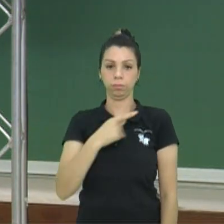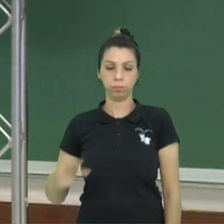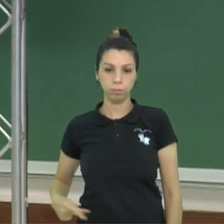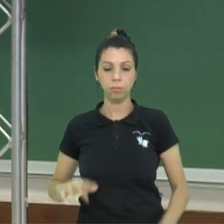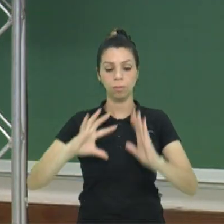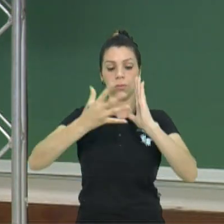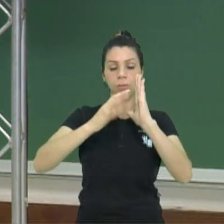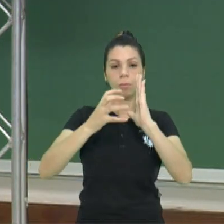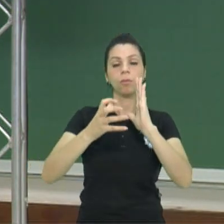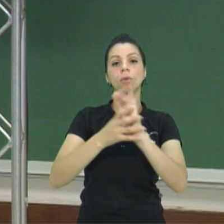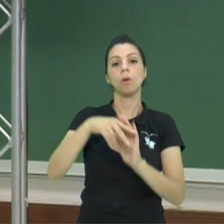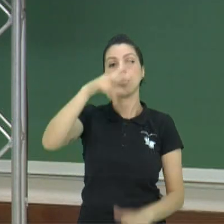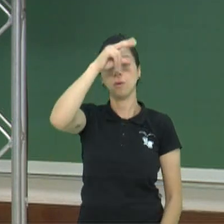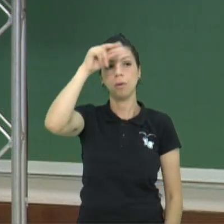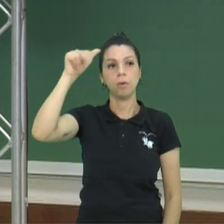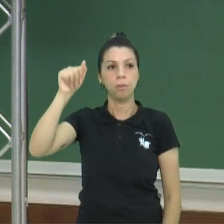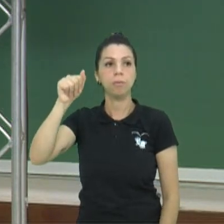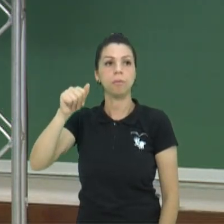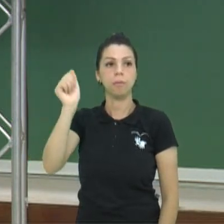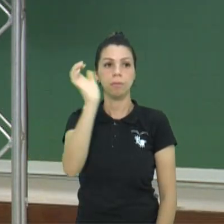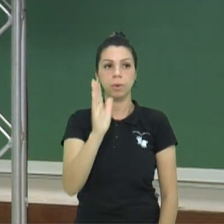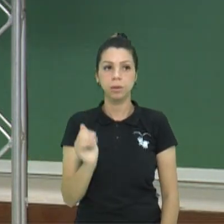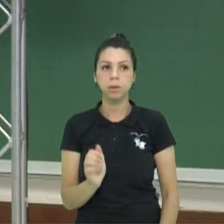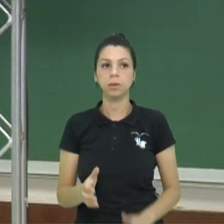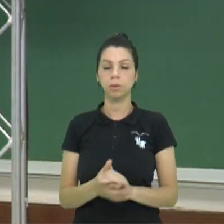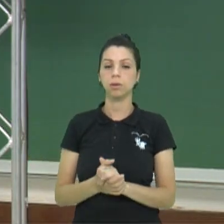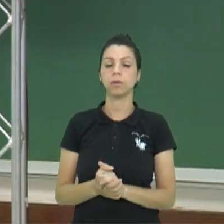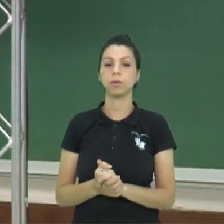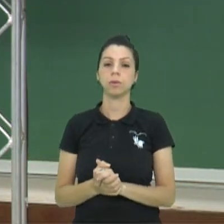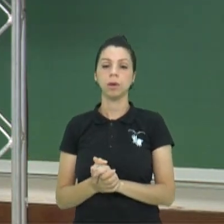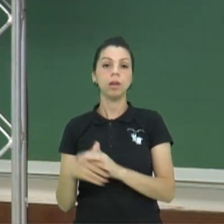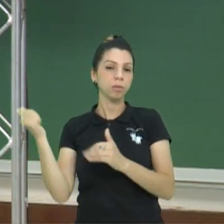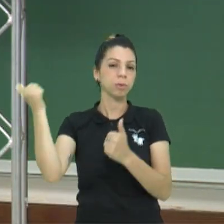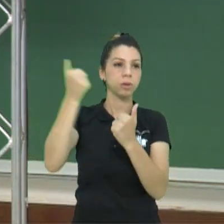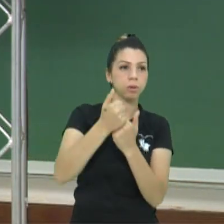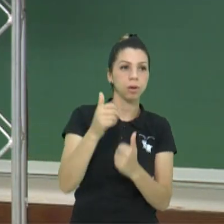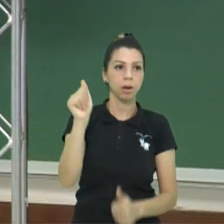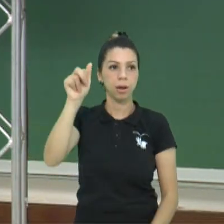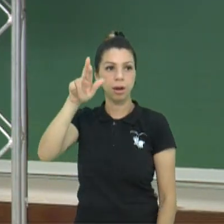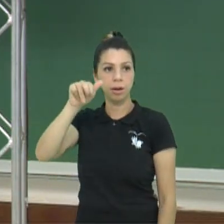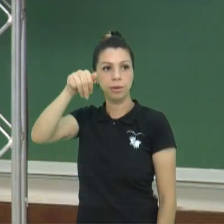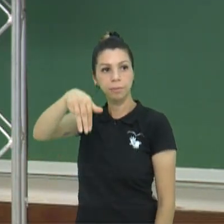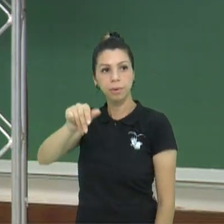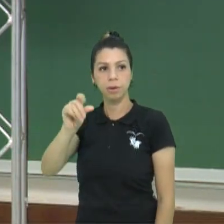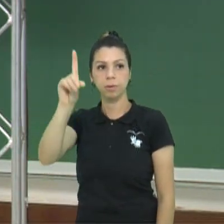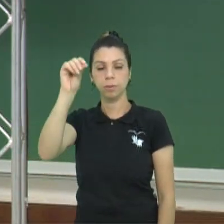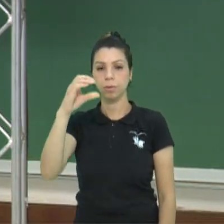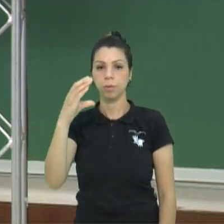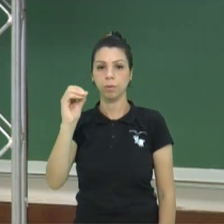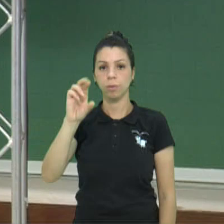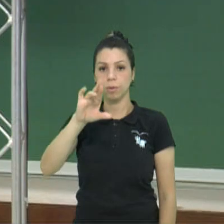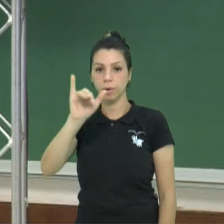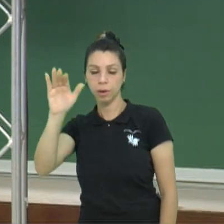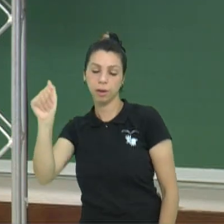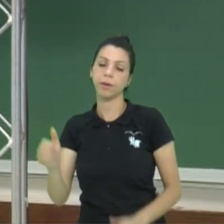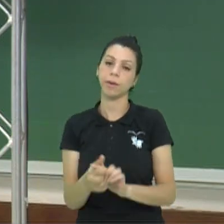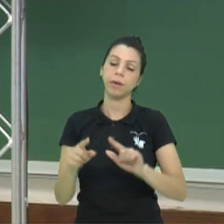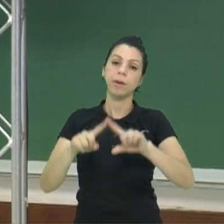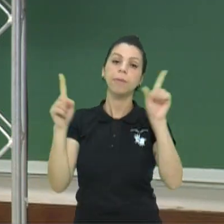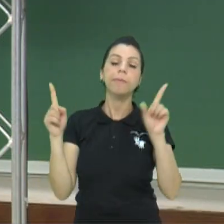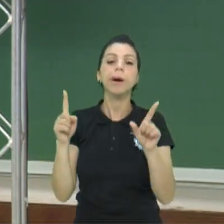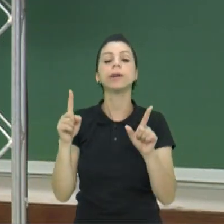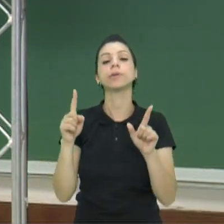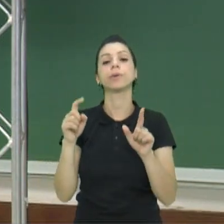Partido Municipalista Brasileiro no lugar do Armando Corrêa. Mas a candidatura dele foi barrada pelo Tribunal Superior